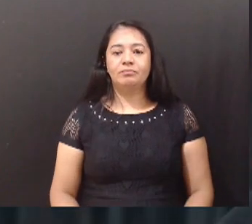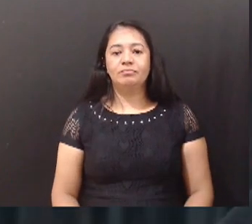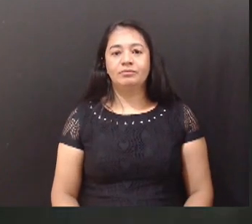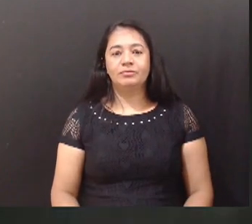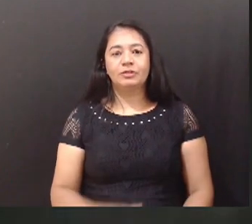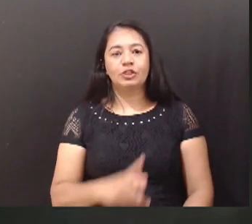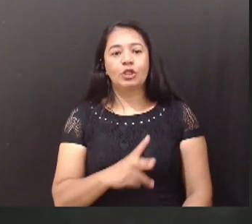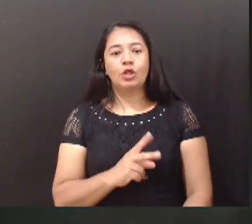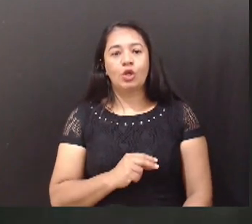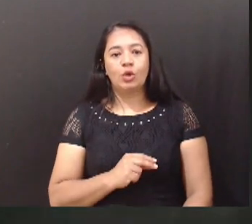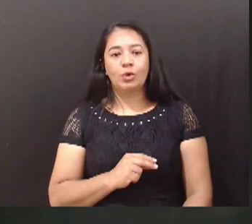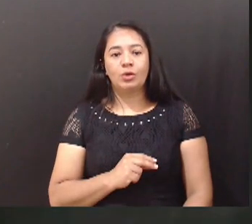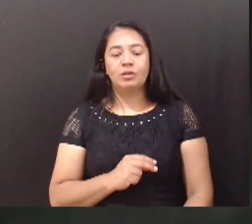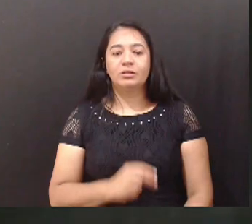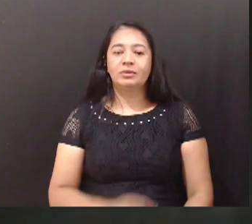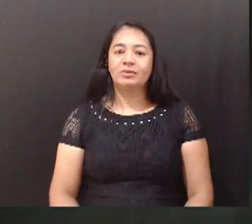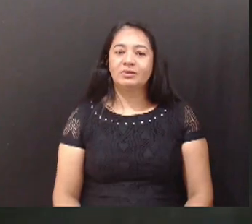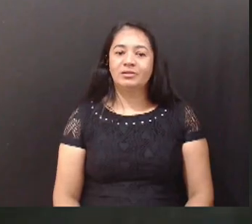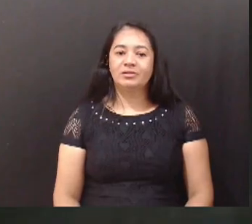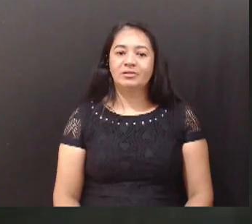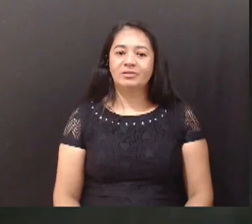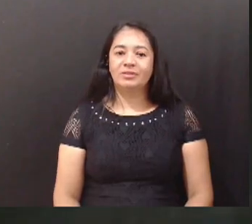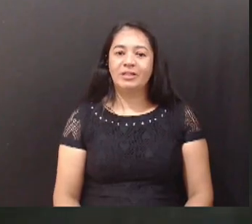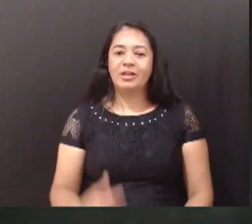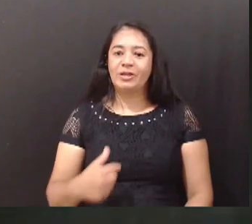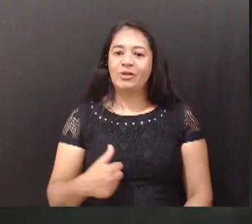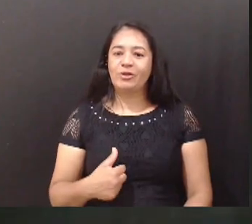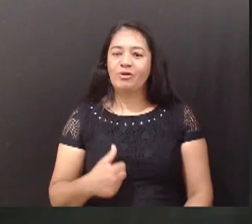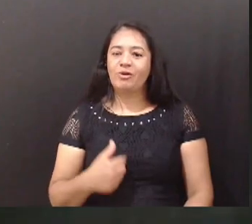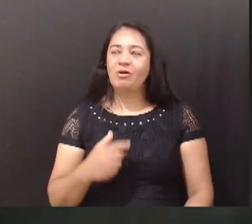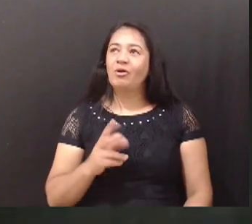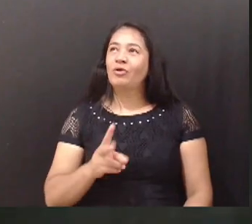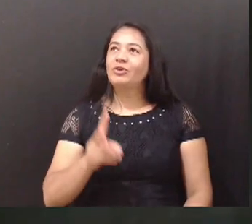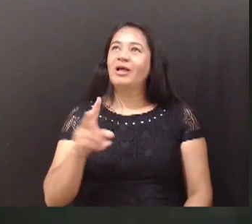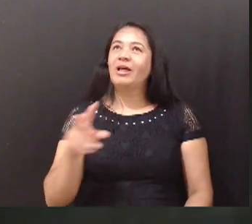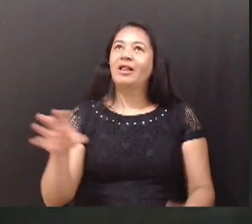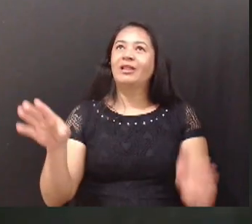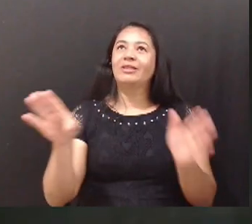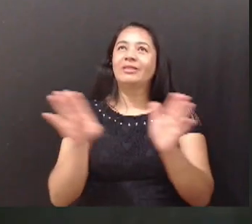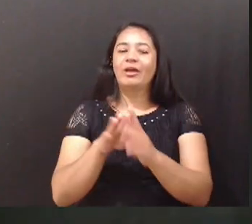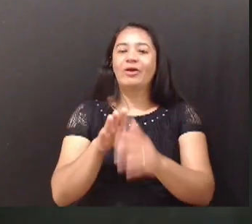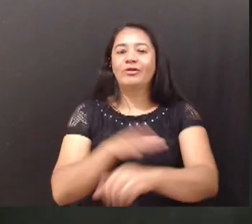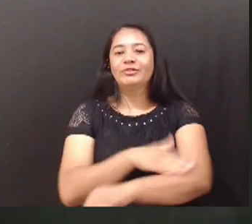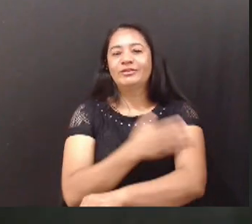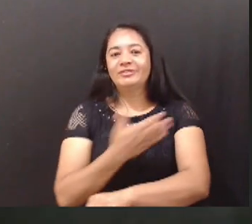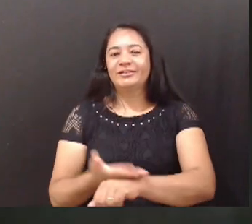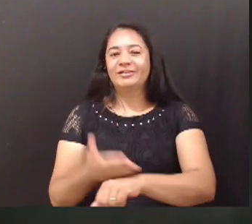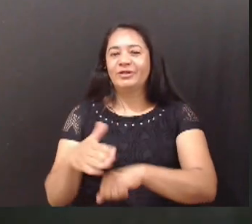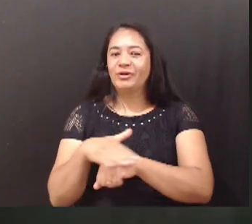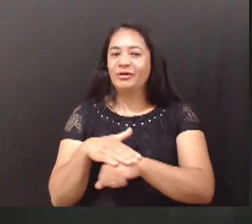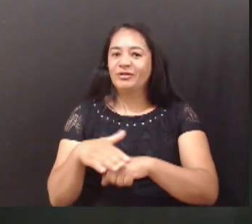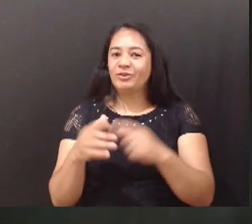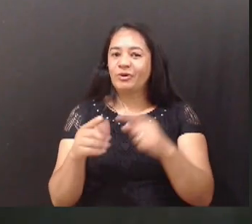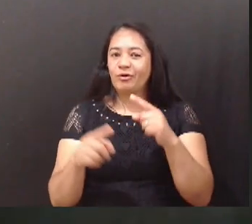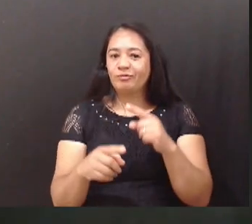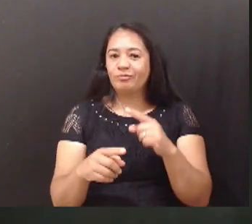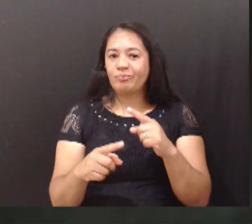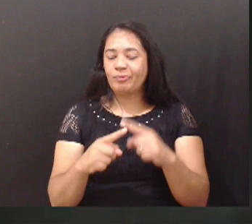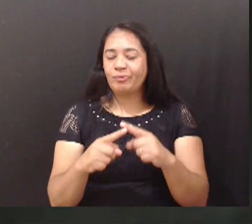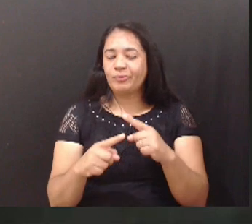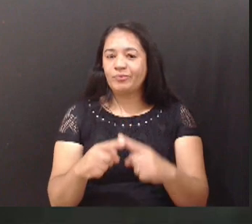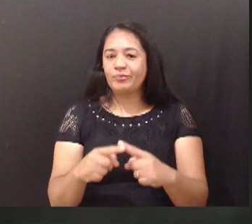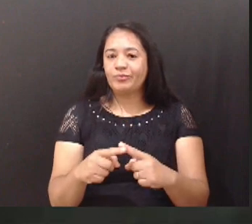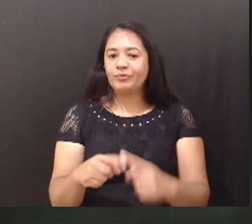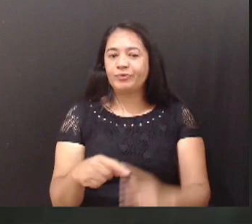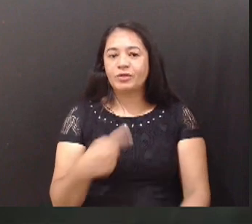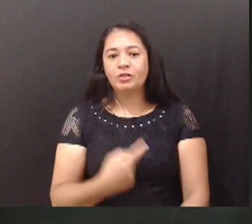Nossa, gente, te juro que eu ficaria aqui o dia inteiro conversando com você, porque, assim, a gente saiu